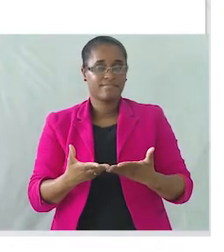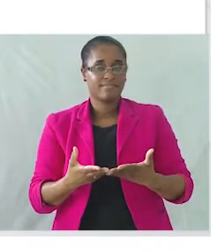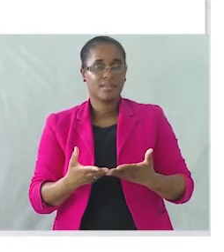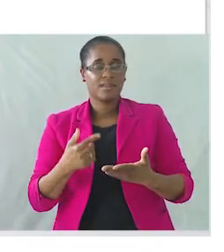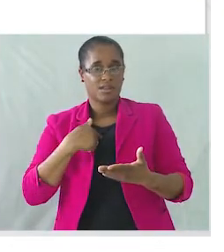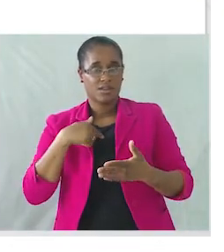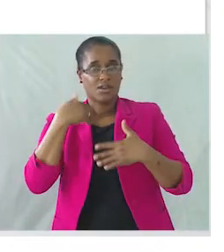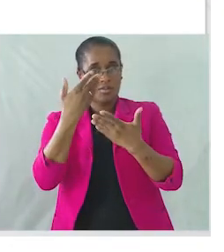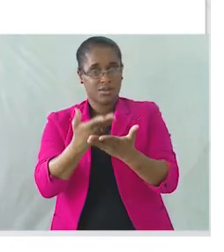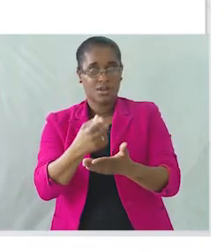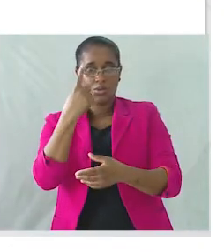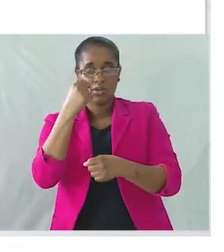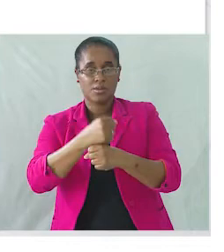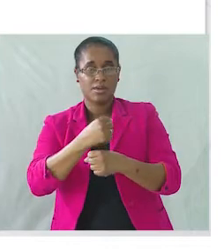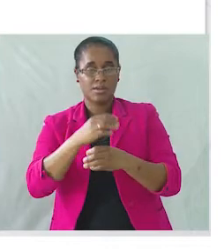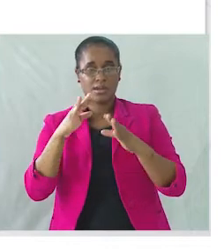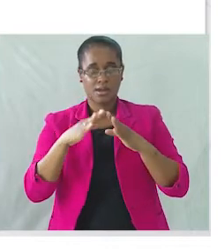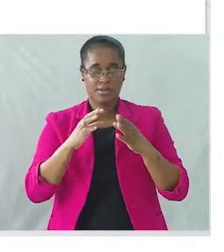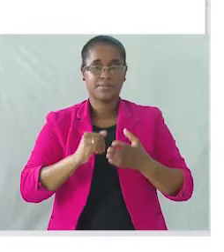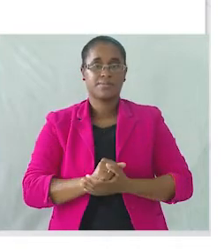Vou passar um trabalho de casa.